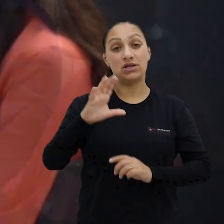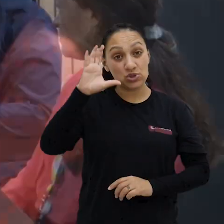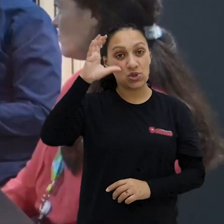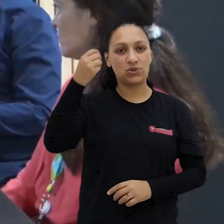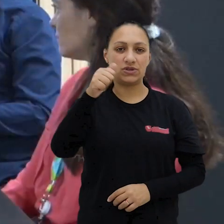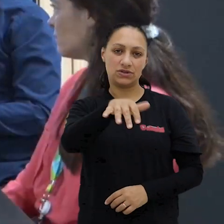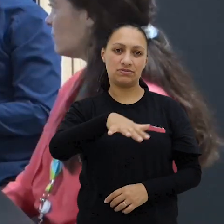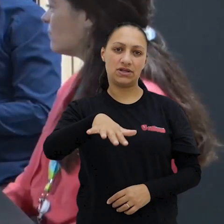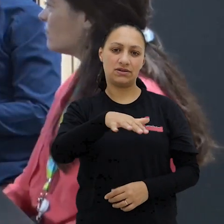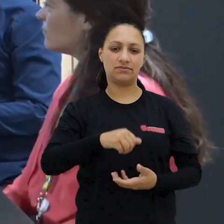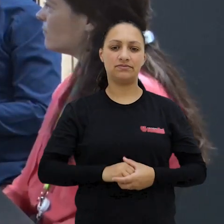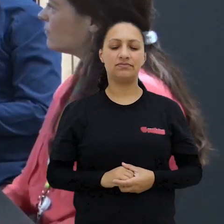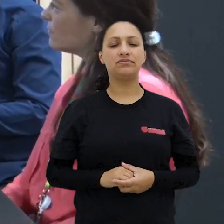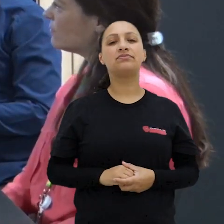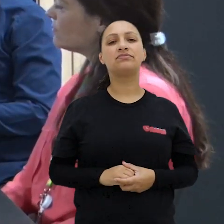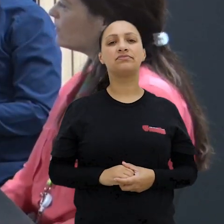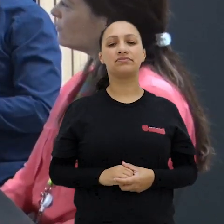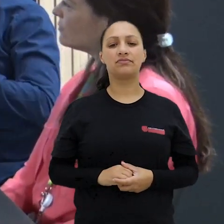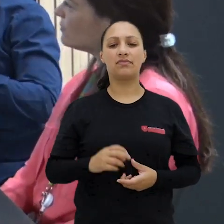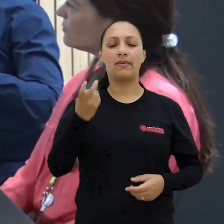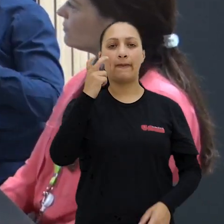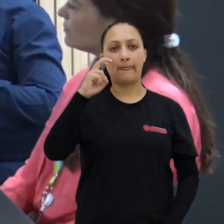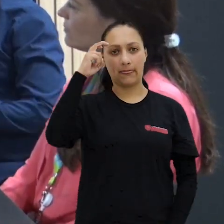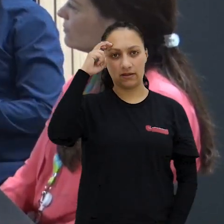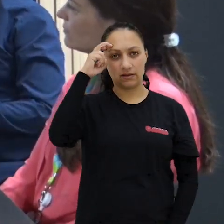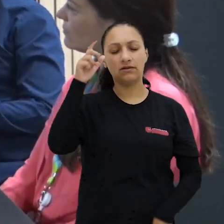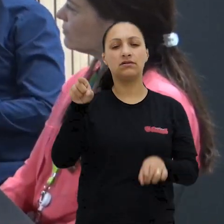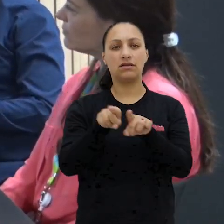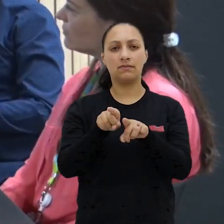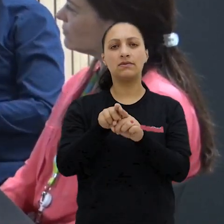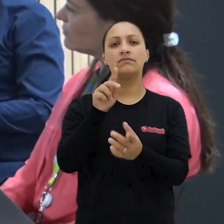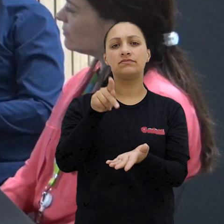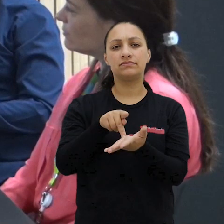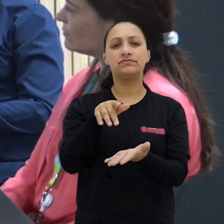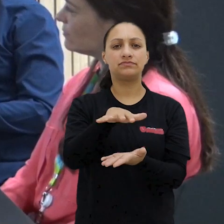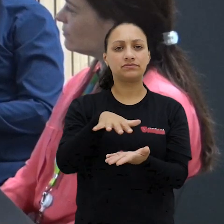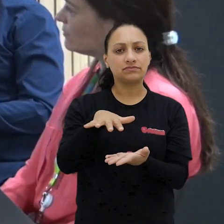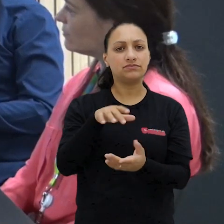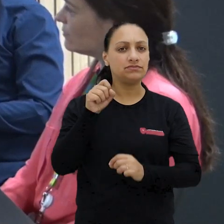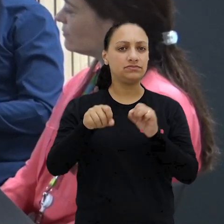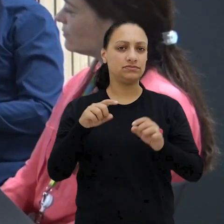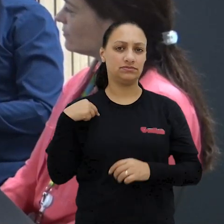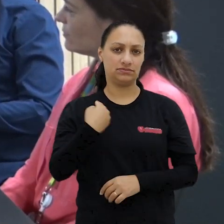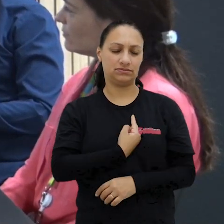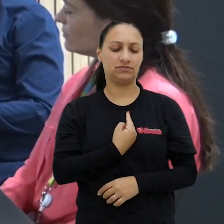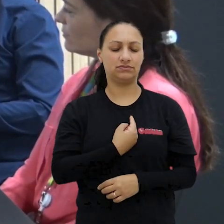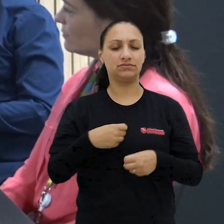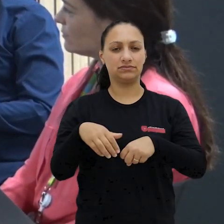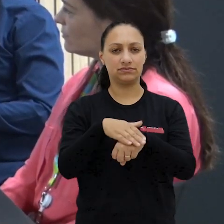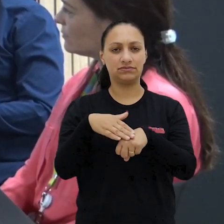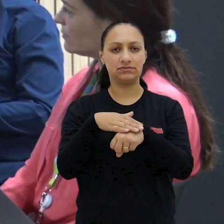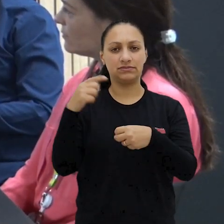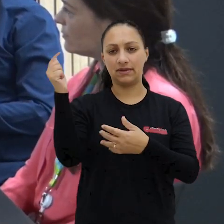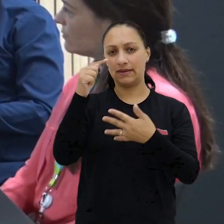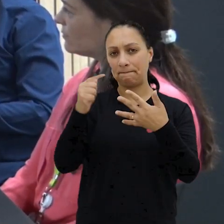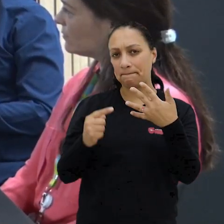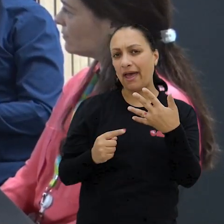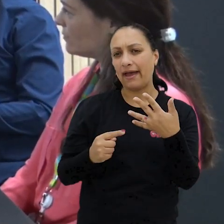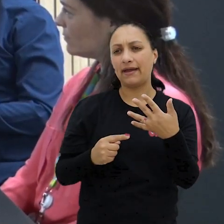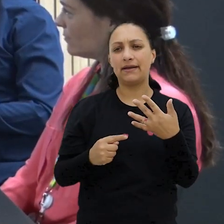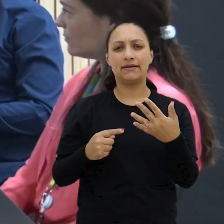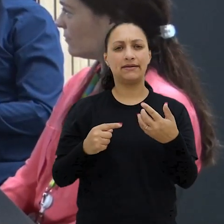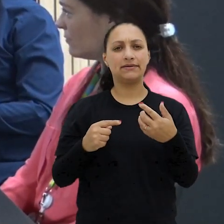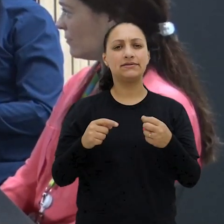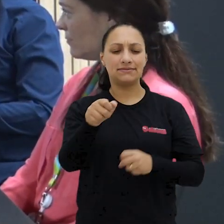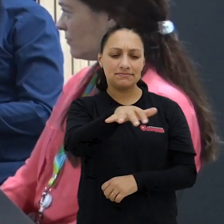mercado. A cultura, no fim, realmente o que a gente está falando aqui em vários aspectos, porque é claro que a gente está puxando